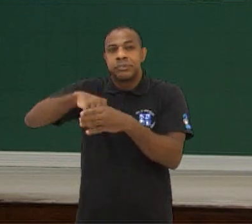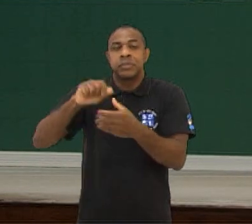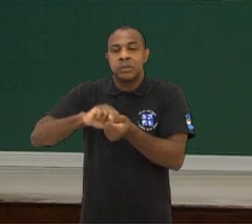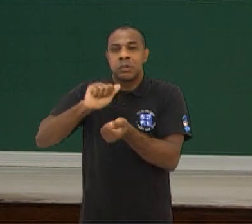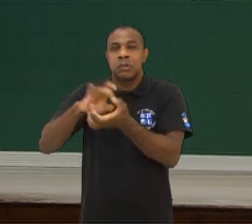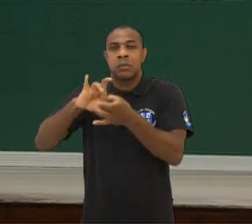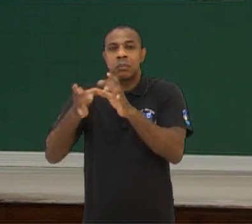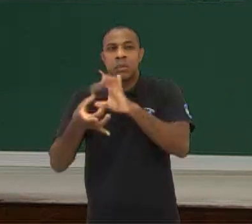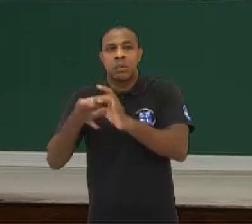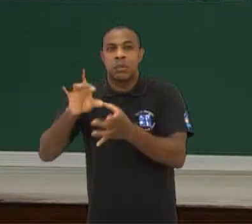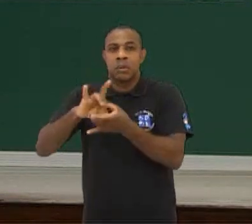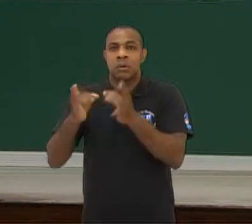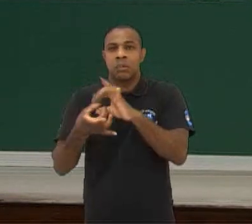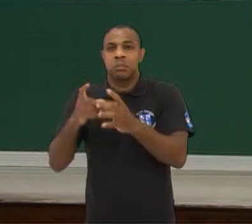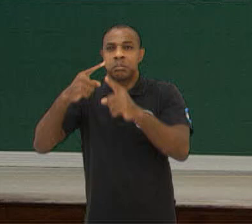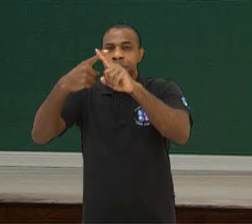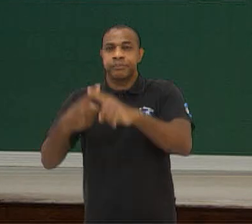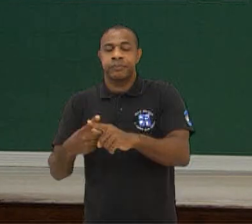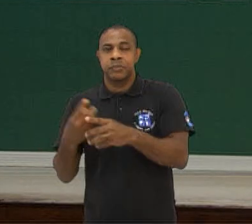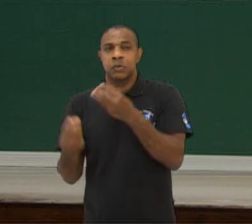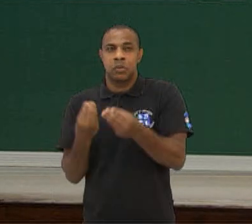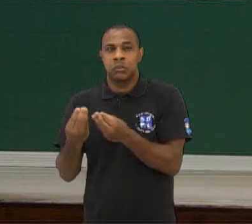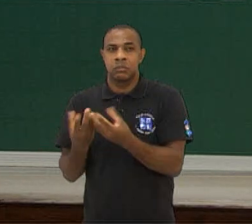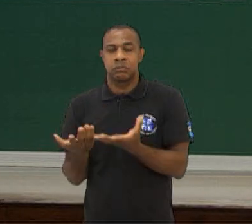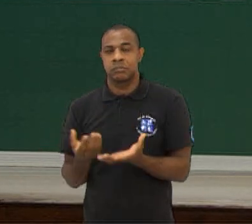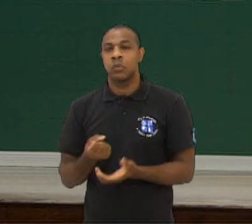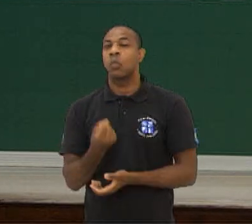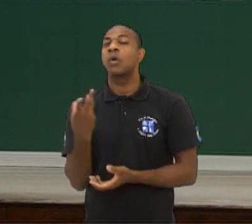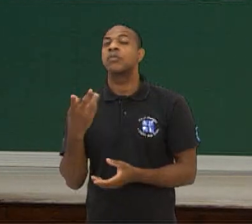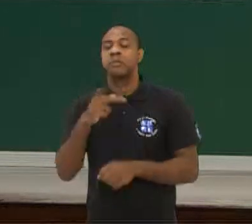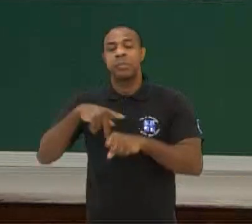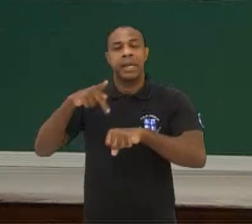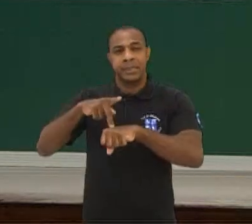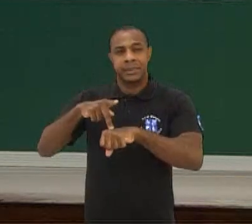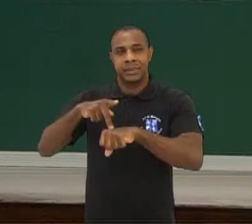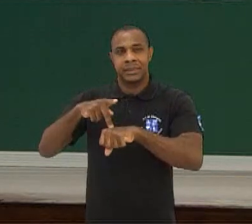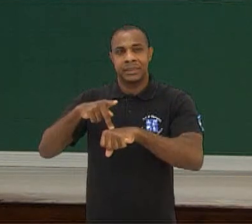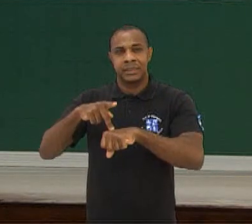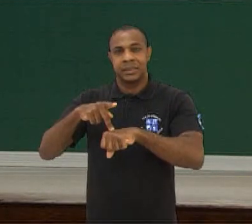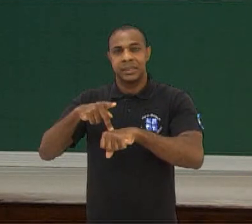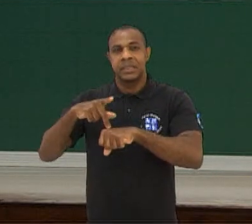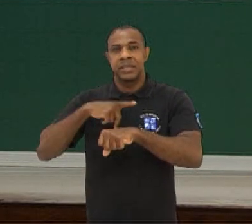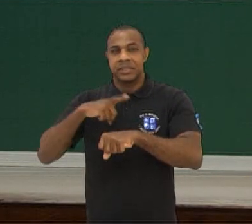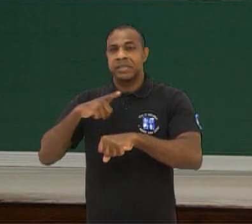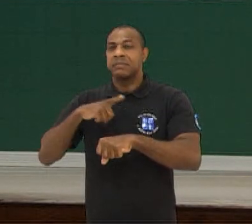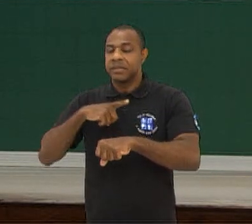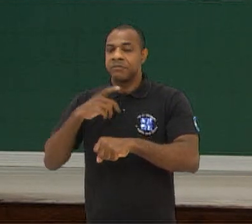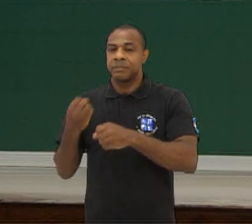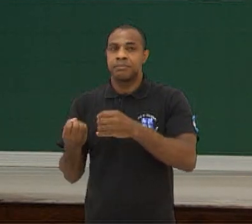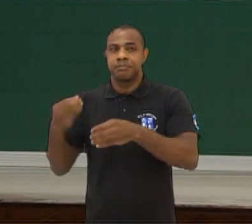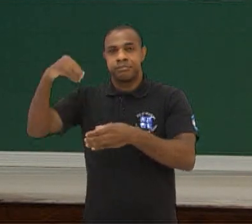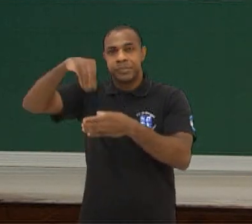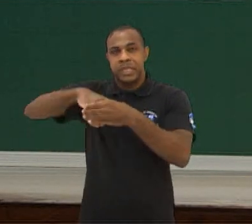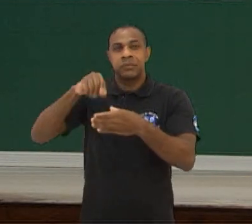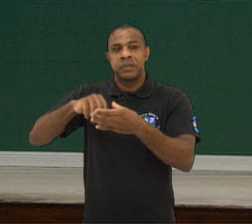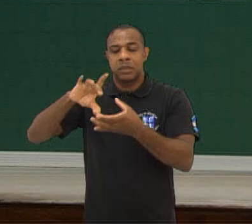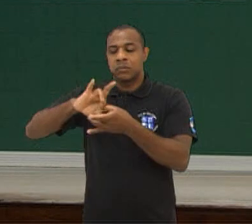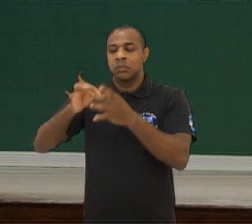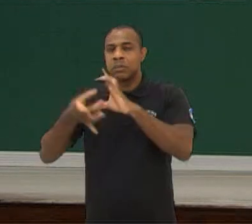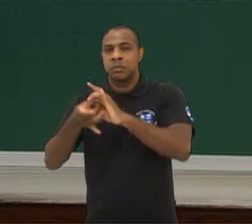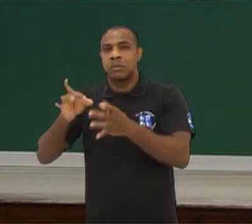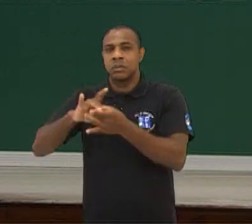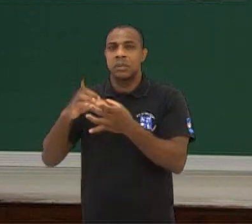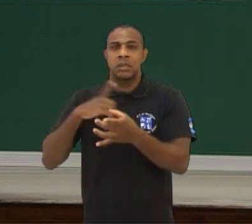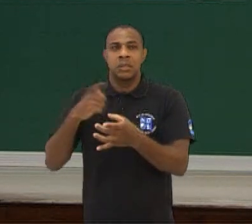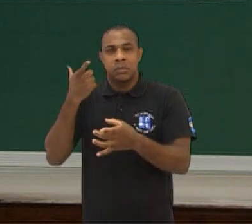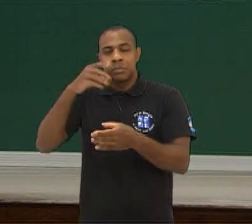Se você descobrir quem é x, você descobre quantos países participaram dessa Olimpíada